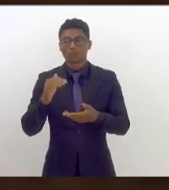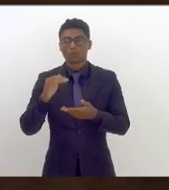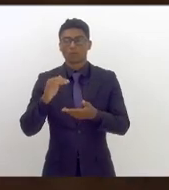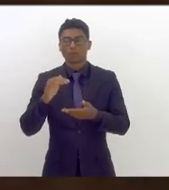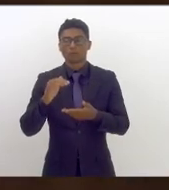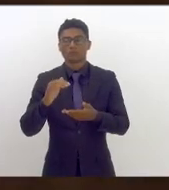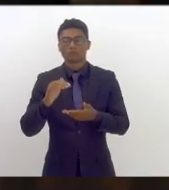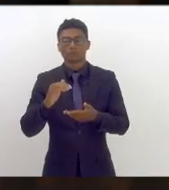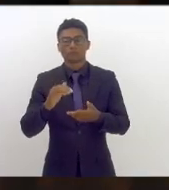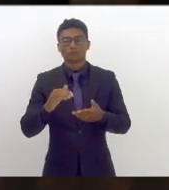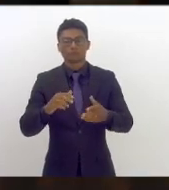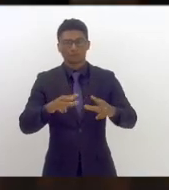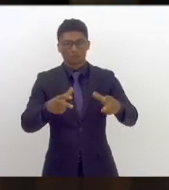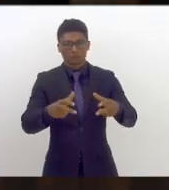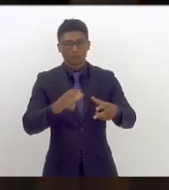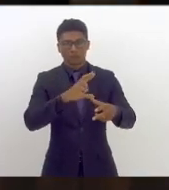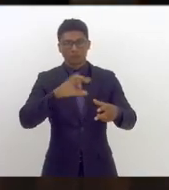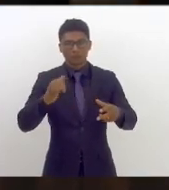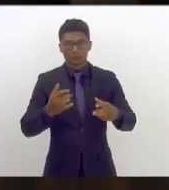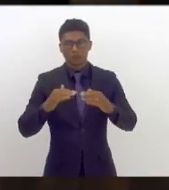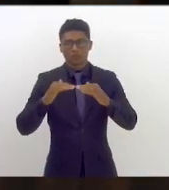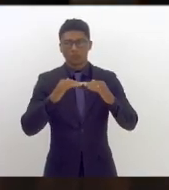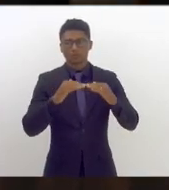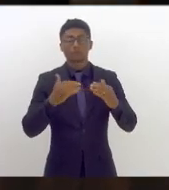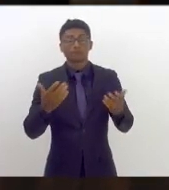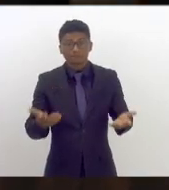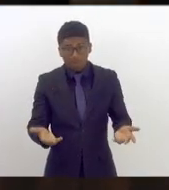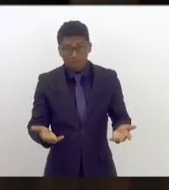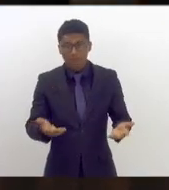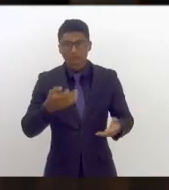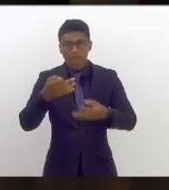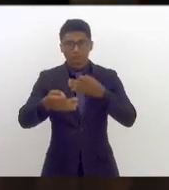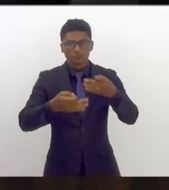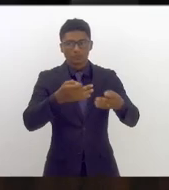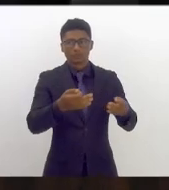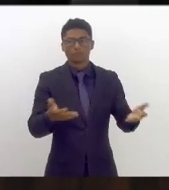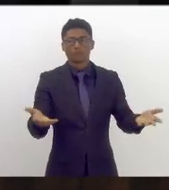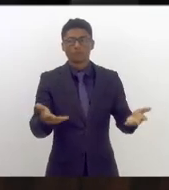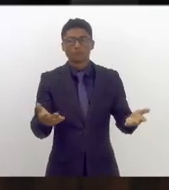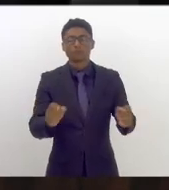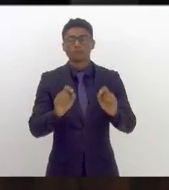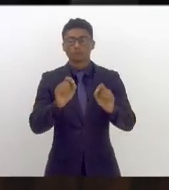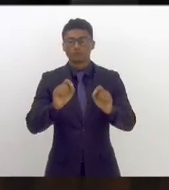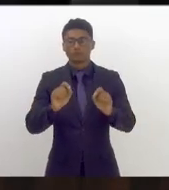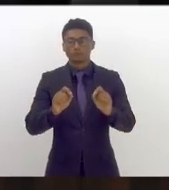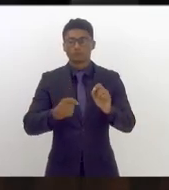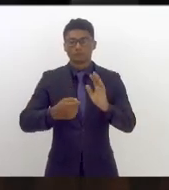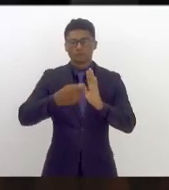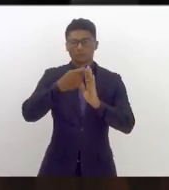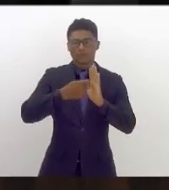CCJ. Então, com os pareceres emitidos, a presidência defere pedido de forma final de redação